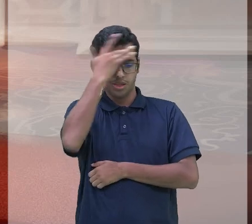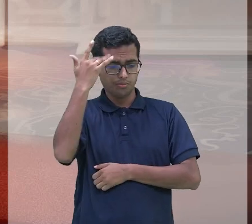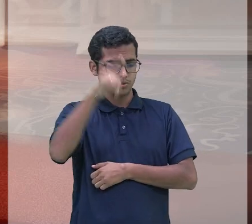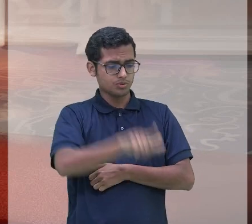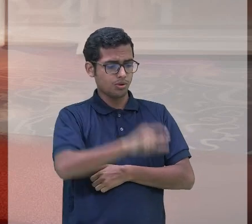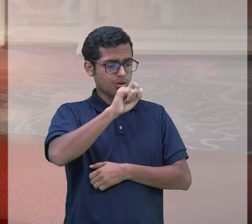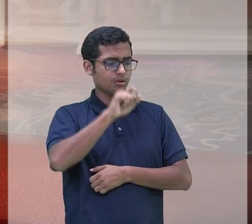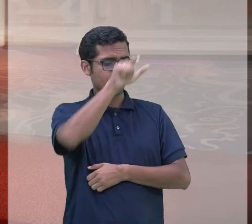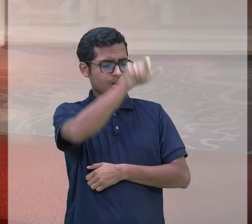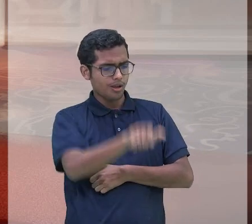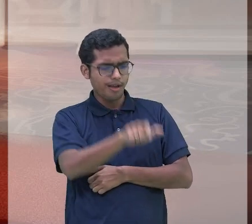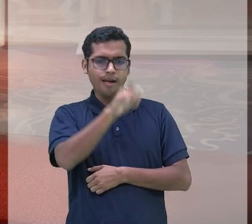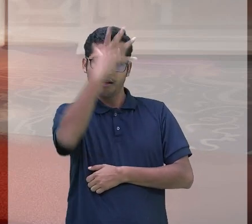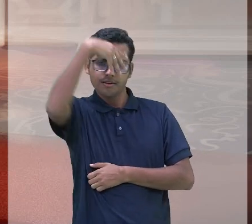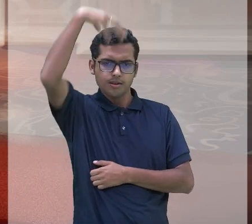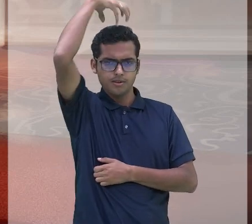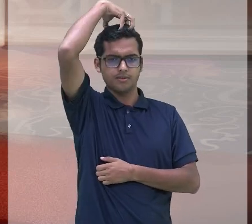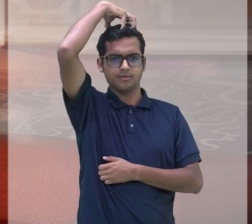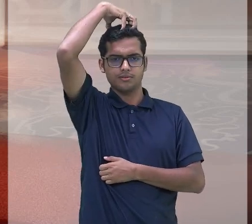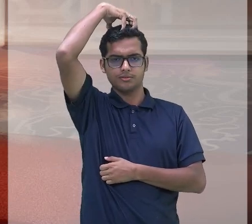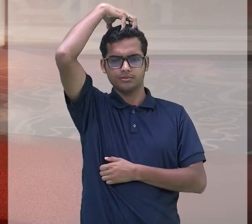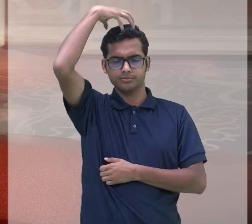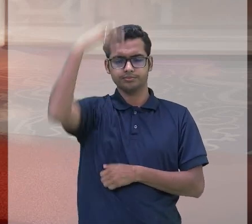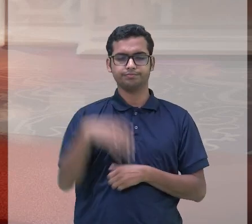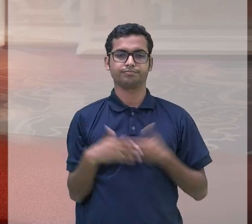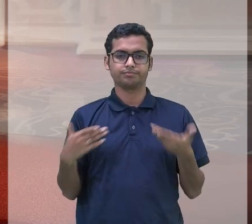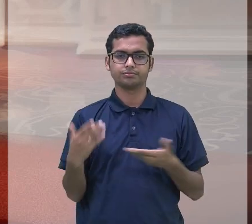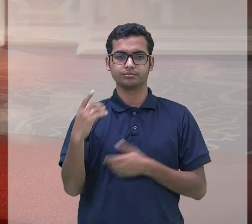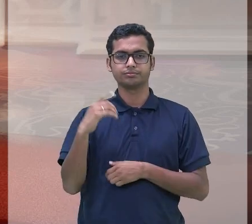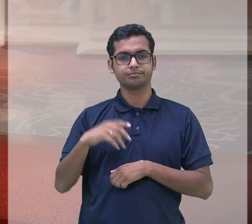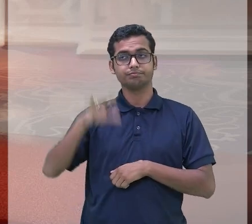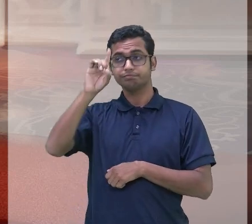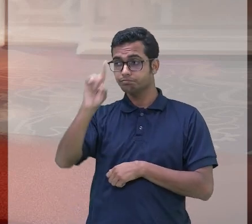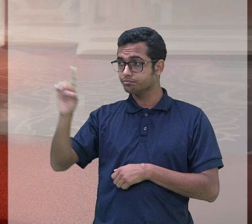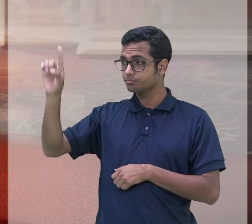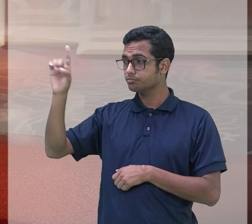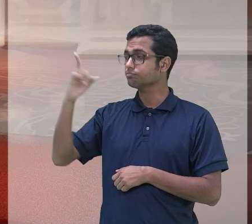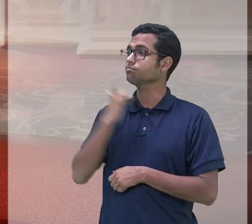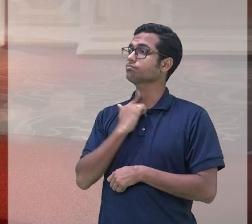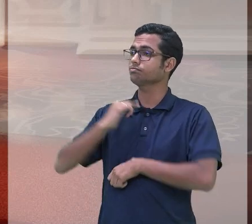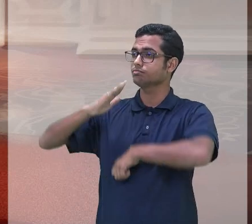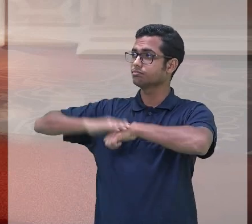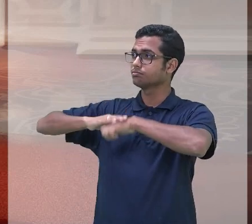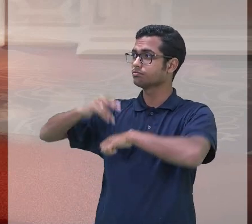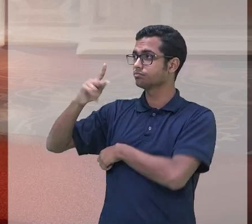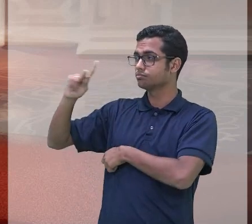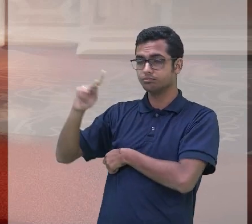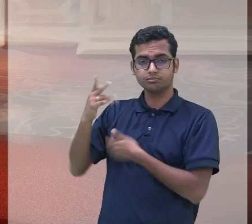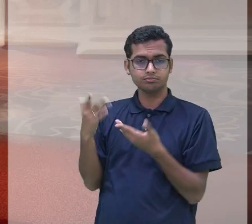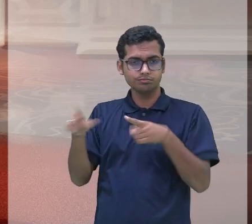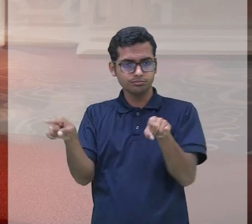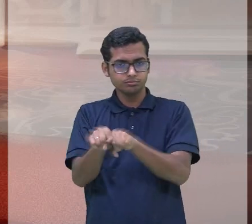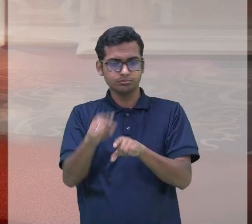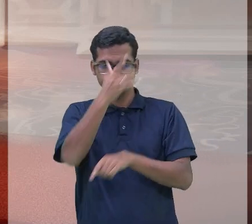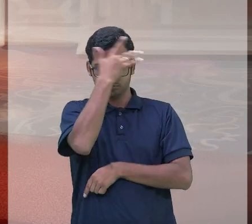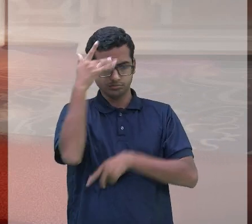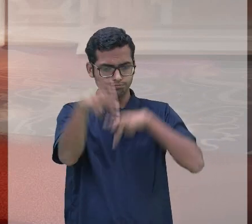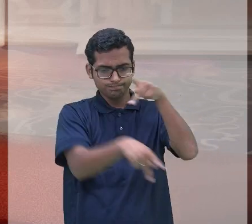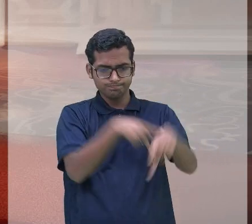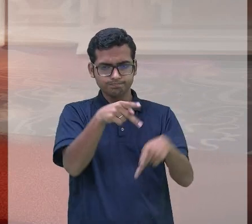tudo dessa forma. É assim porque Deus quer que seja assim. Então, um mero plebeu, um